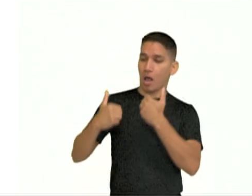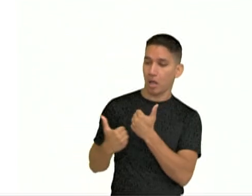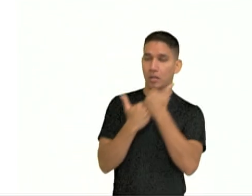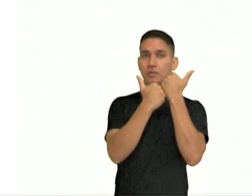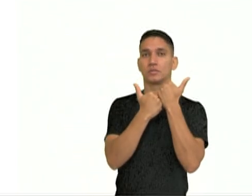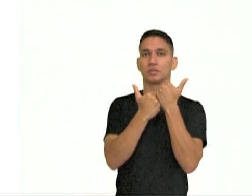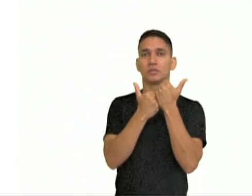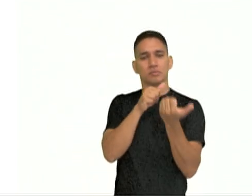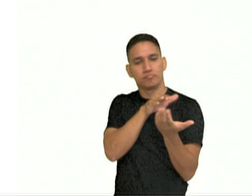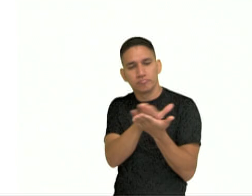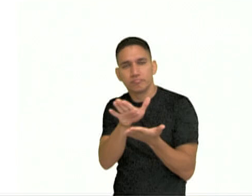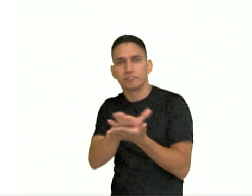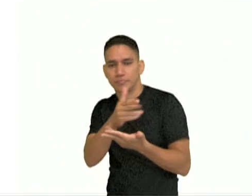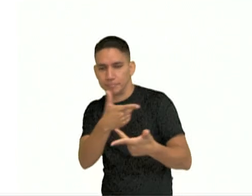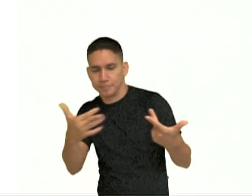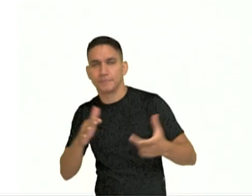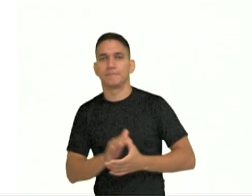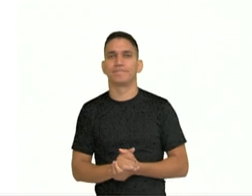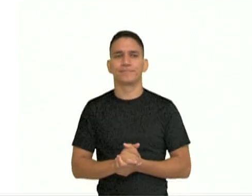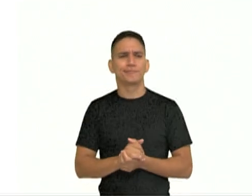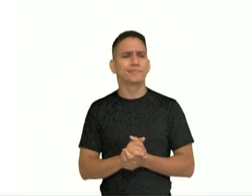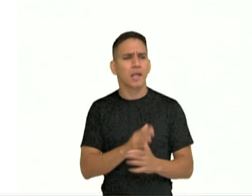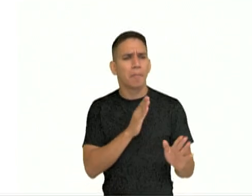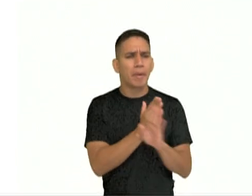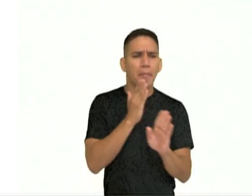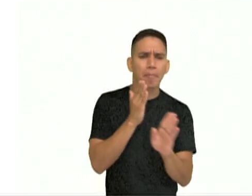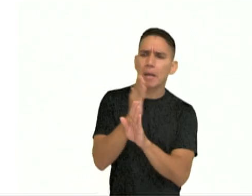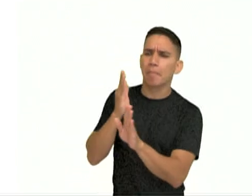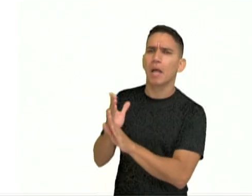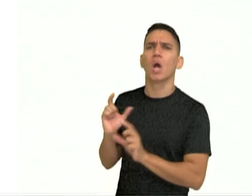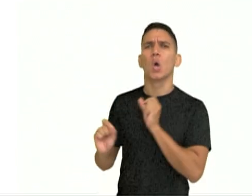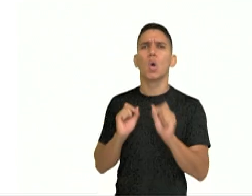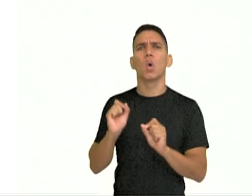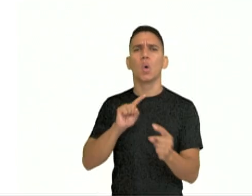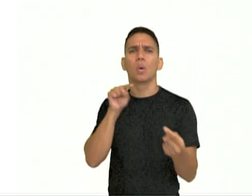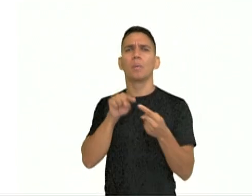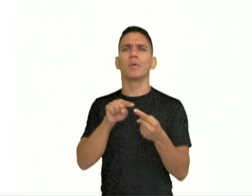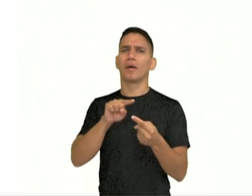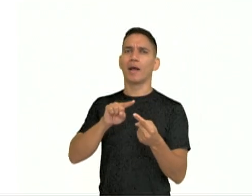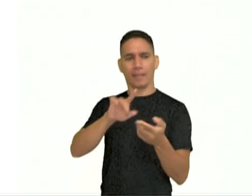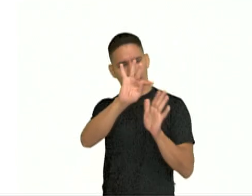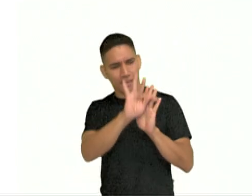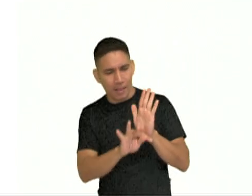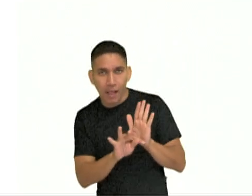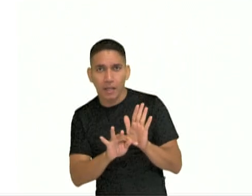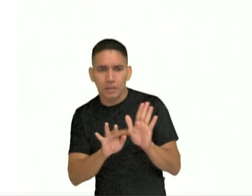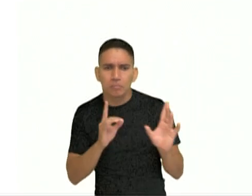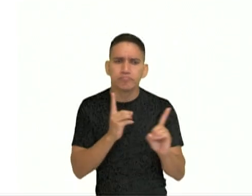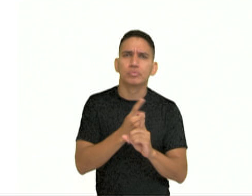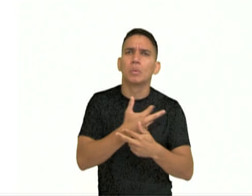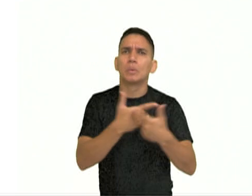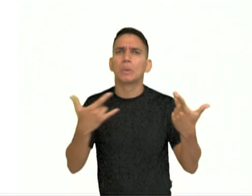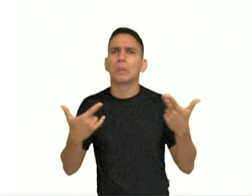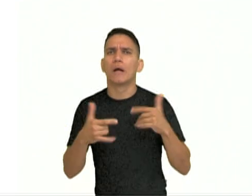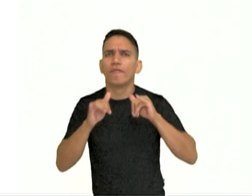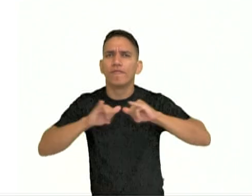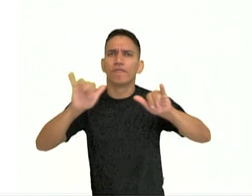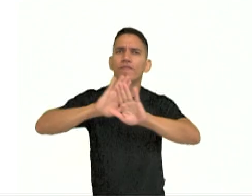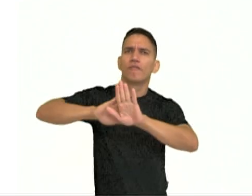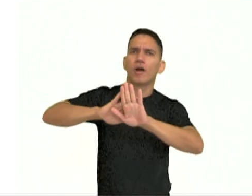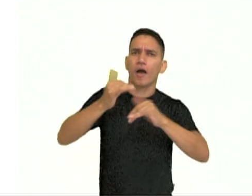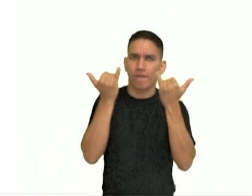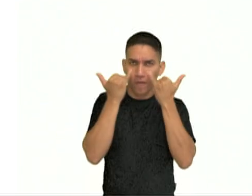gráfico. Identificar a finalidade do texto, localizando informações explícitas.